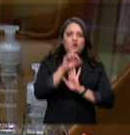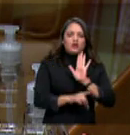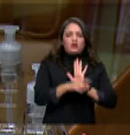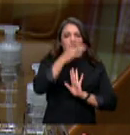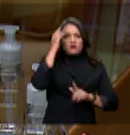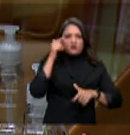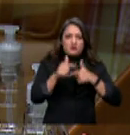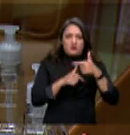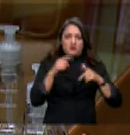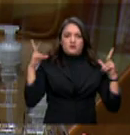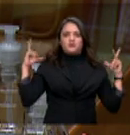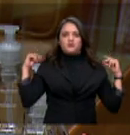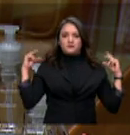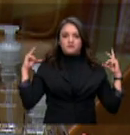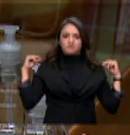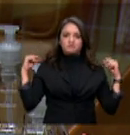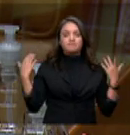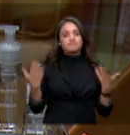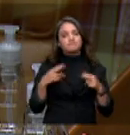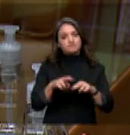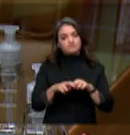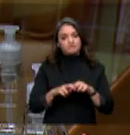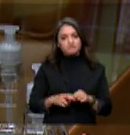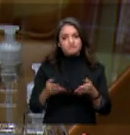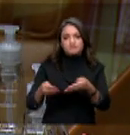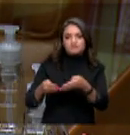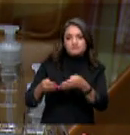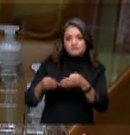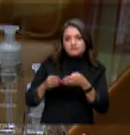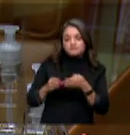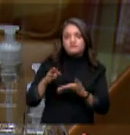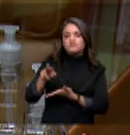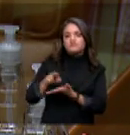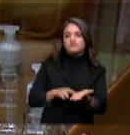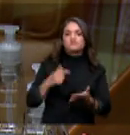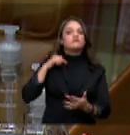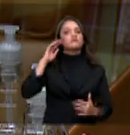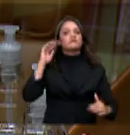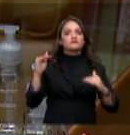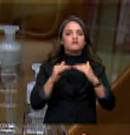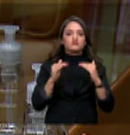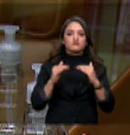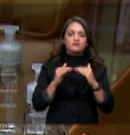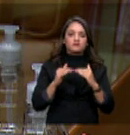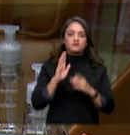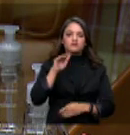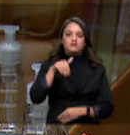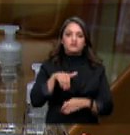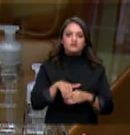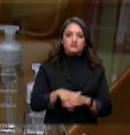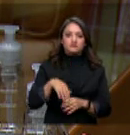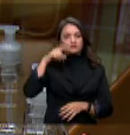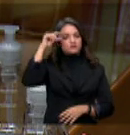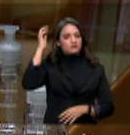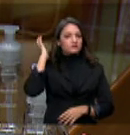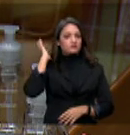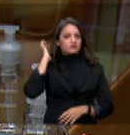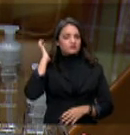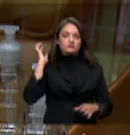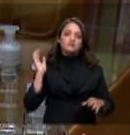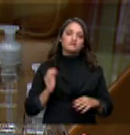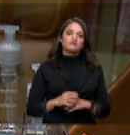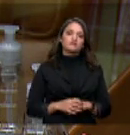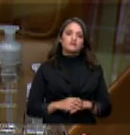dos motoristas, razão pela qual, com todas as vênias ao ministro relator, eu estou acompanhando a divergência no sentido da improcedência da arguição de